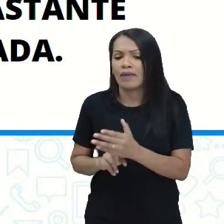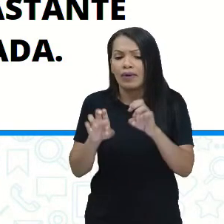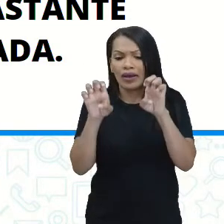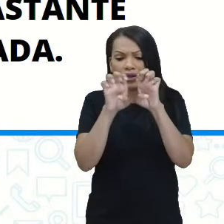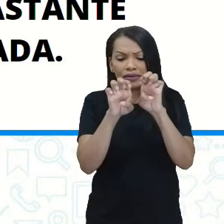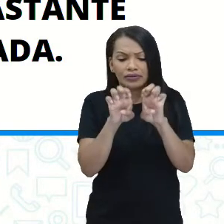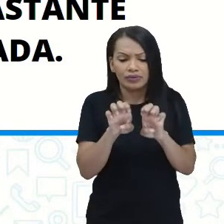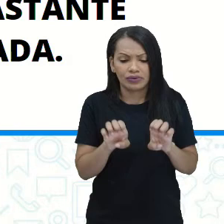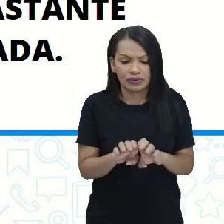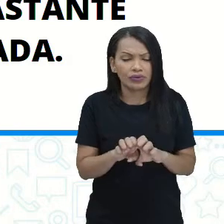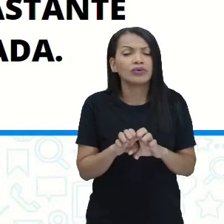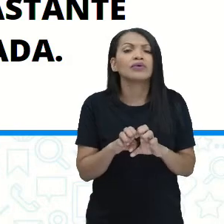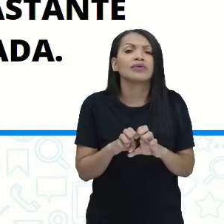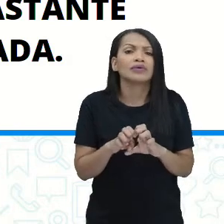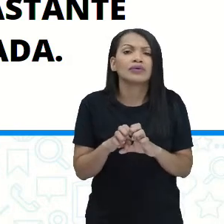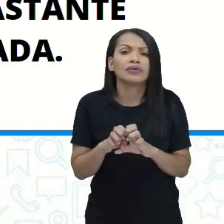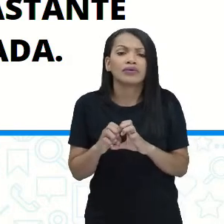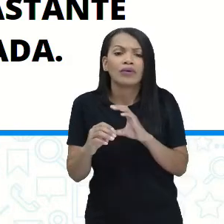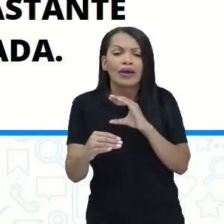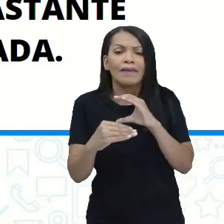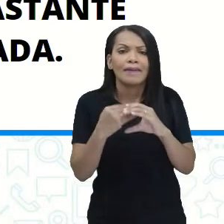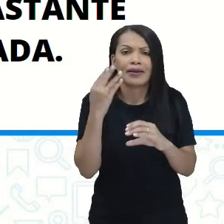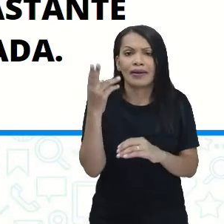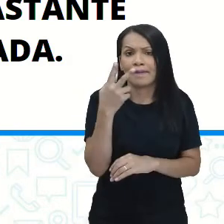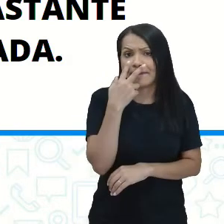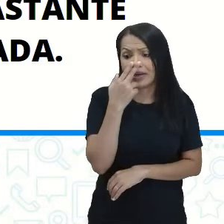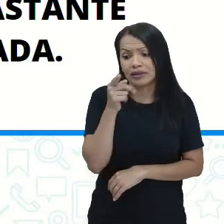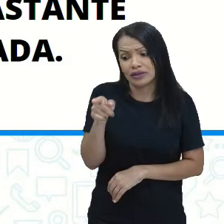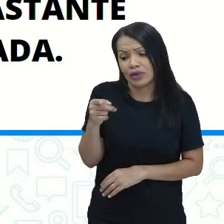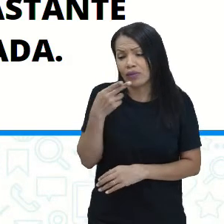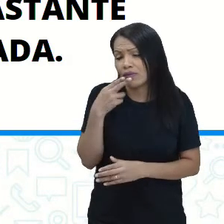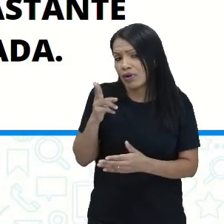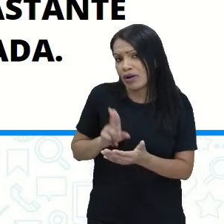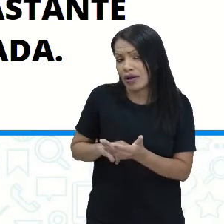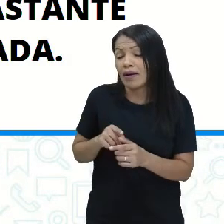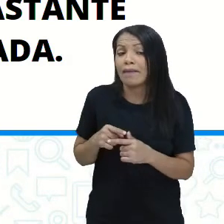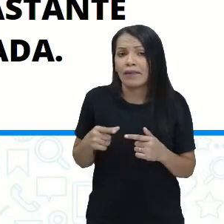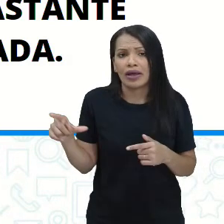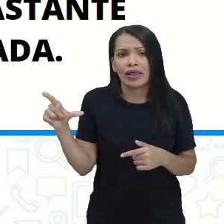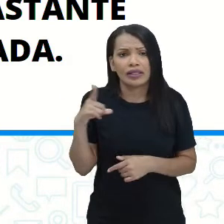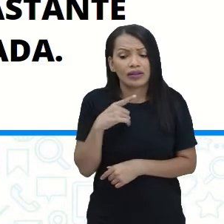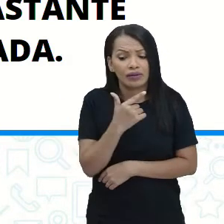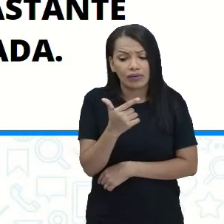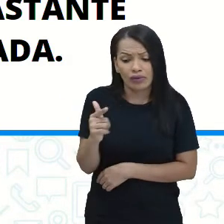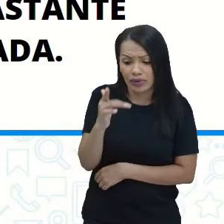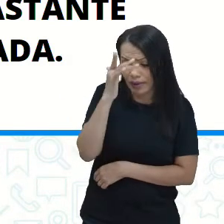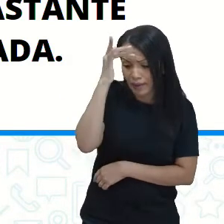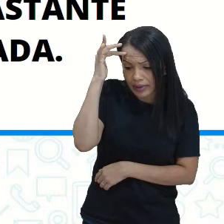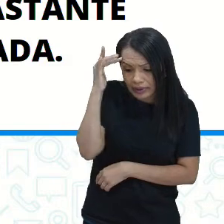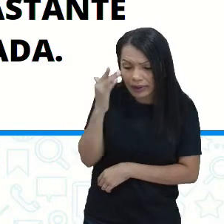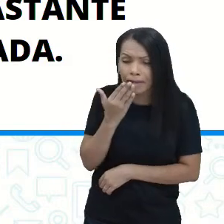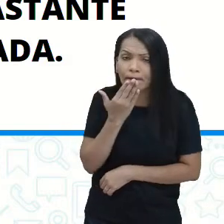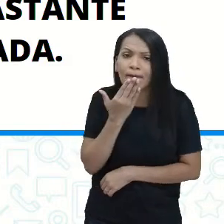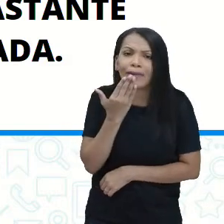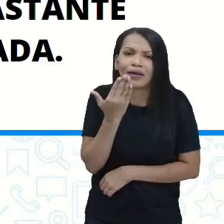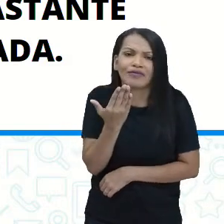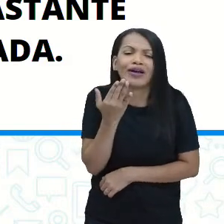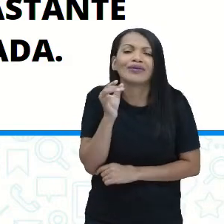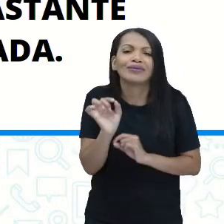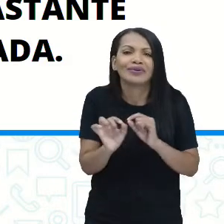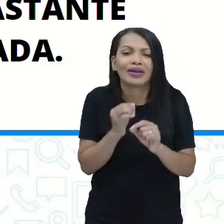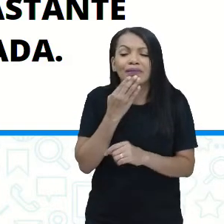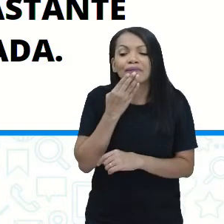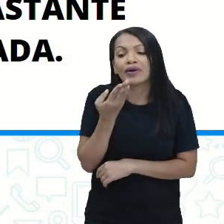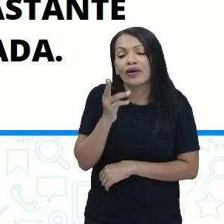e-mail é bem parecida com a carta. Mas ainda existem outras pessoas que preferem